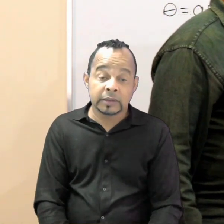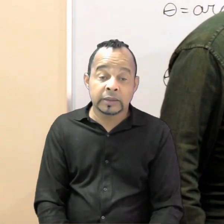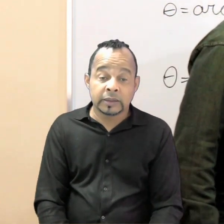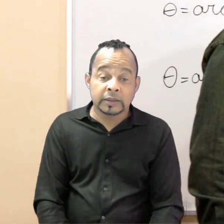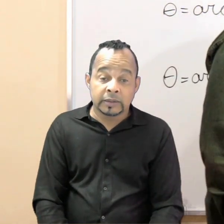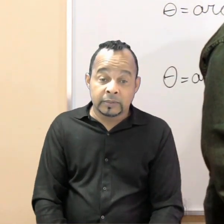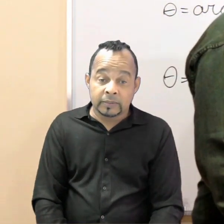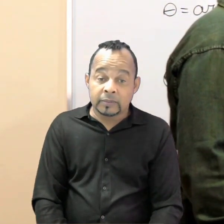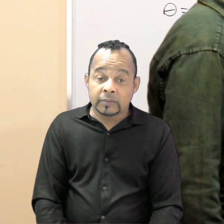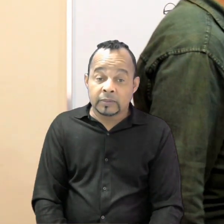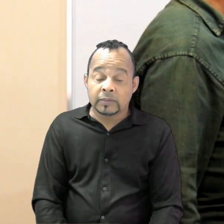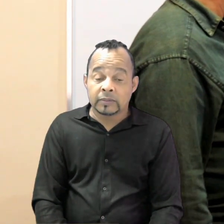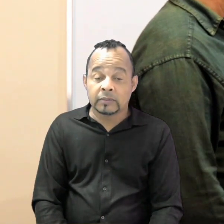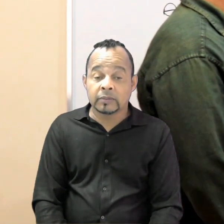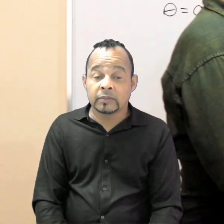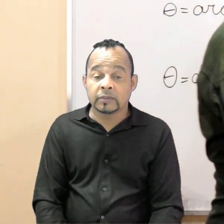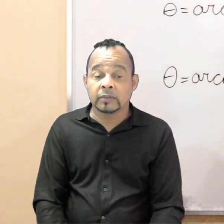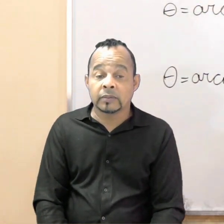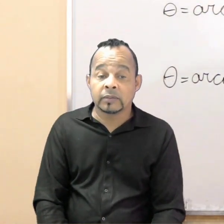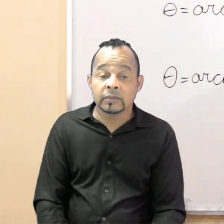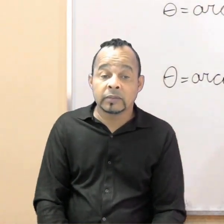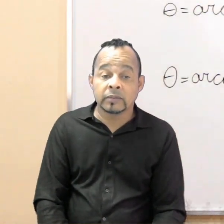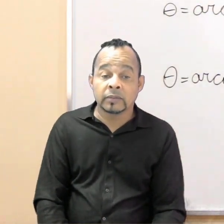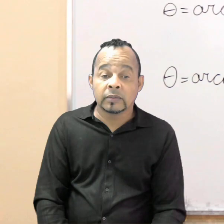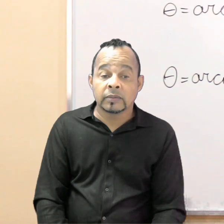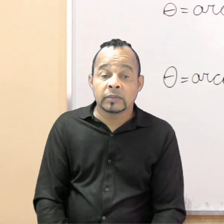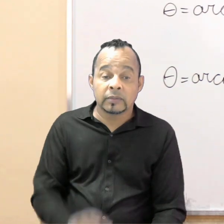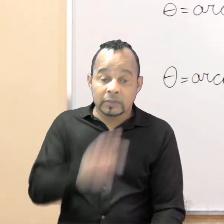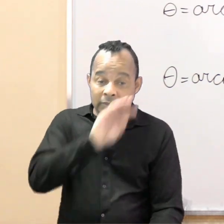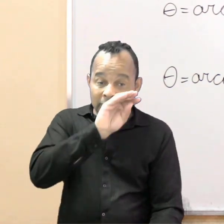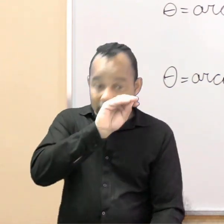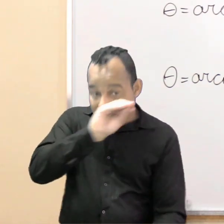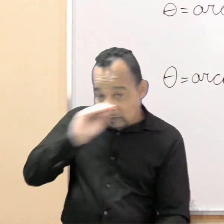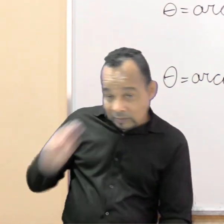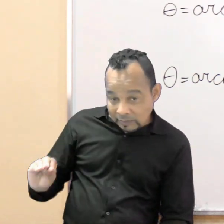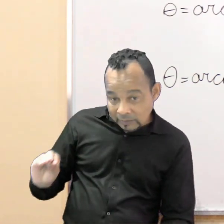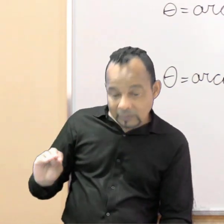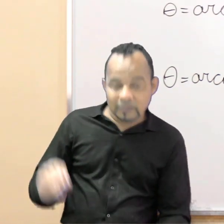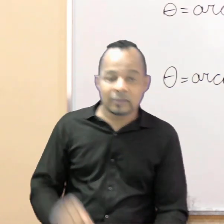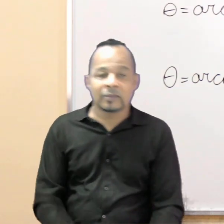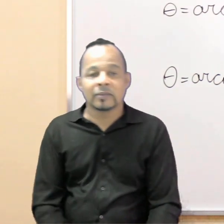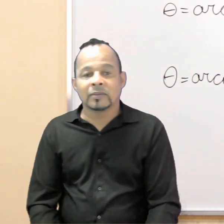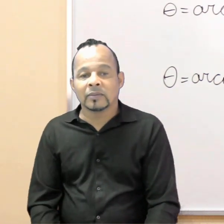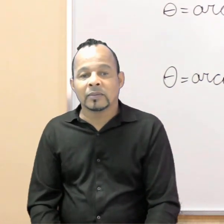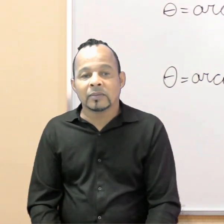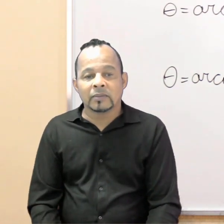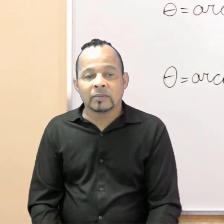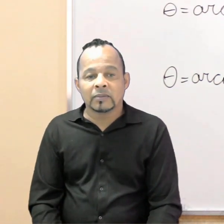Muito bem, pessoal. Então, eu vou anotar aqui também esse valor. θ